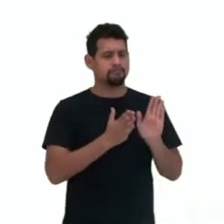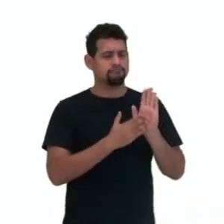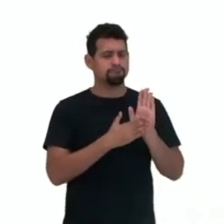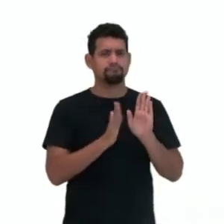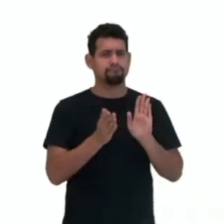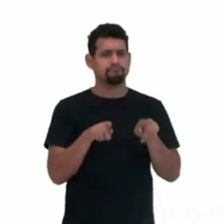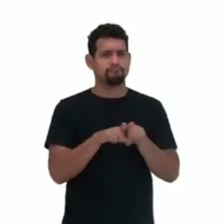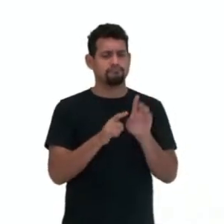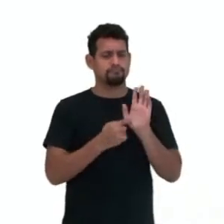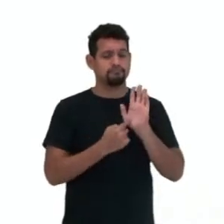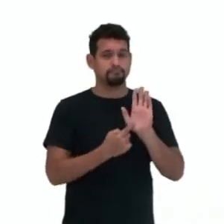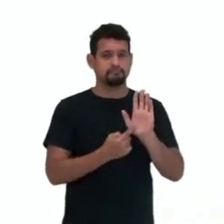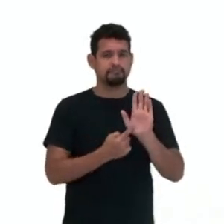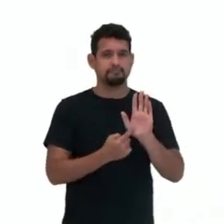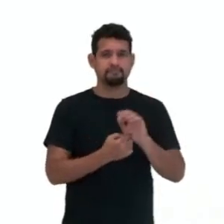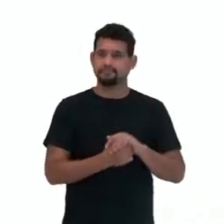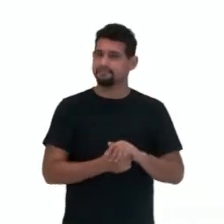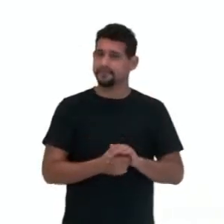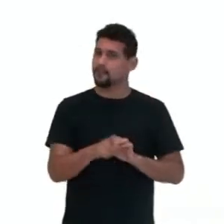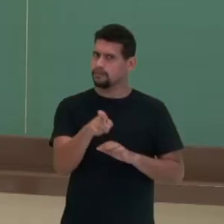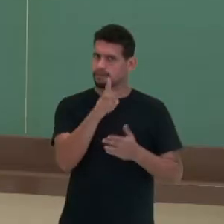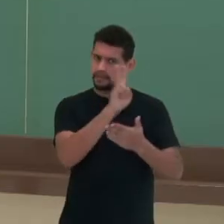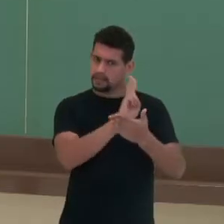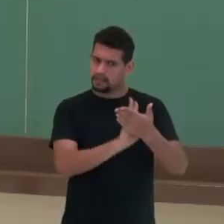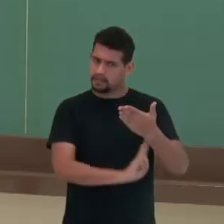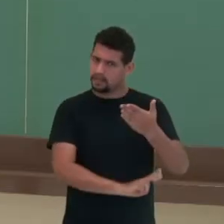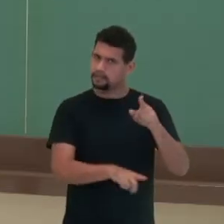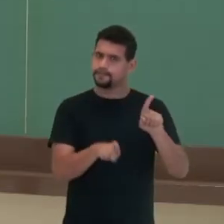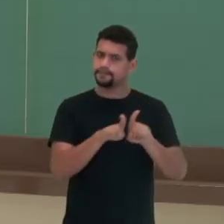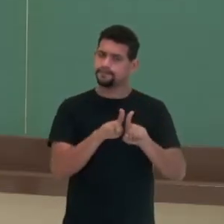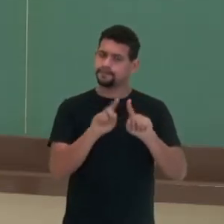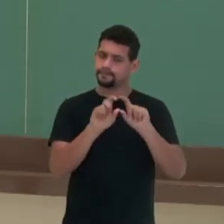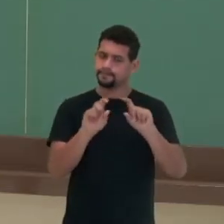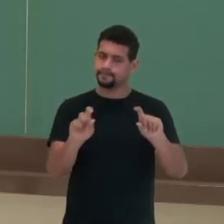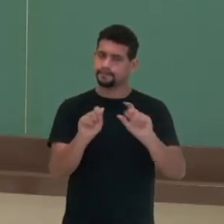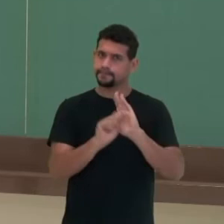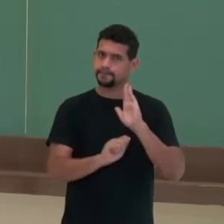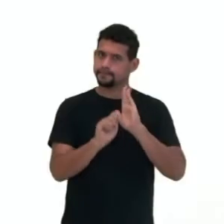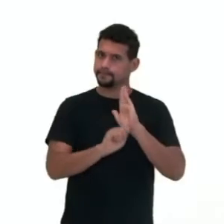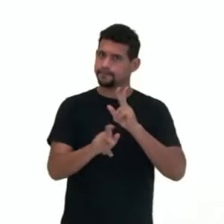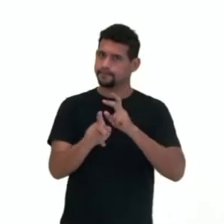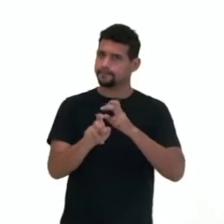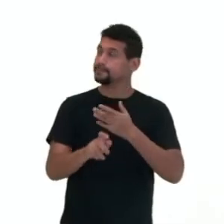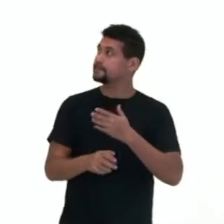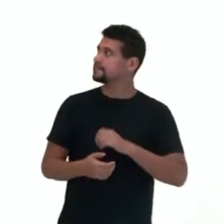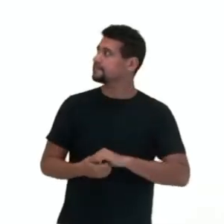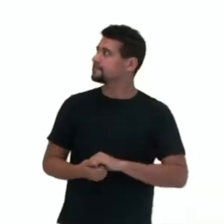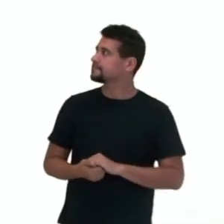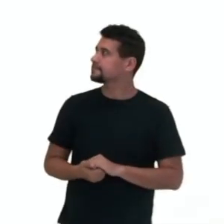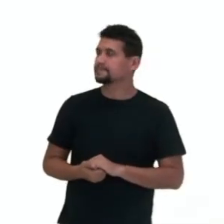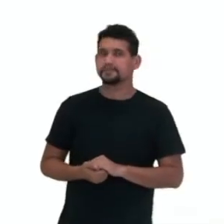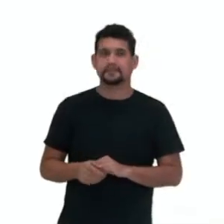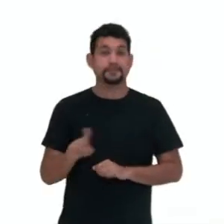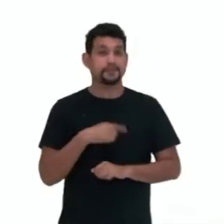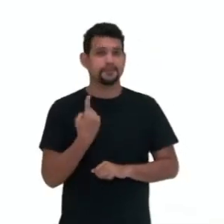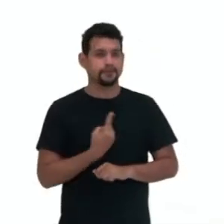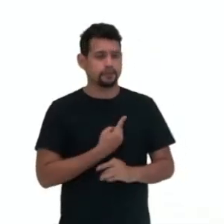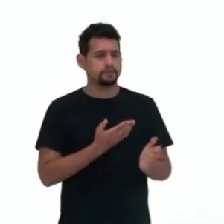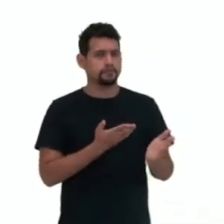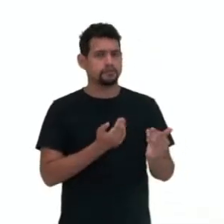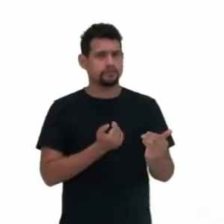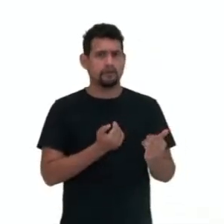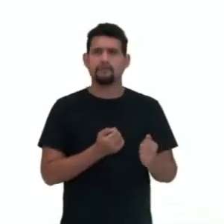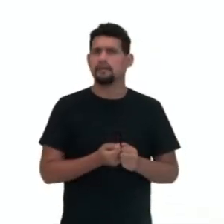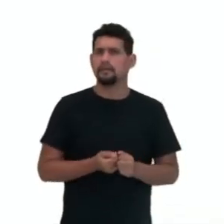aqui destacada, para você reler um outro fragmento do texto. Observe. Nós, jovens,